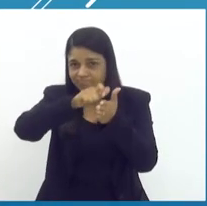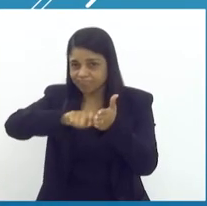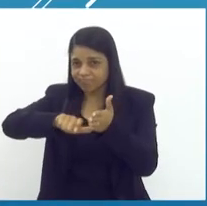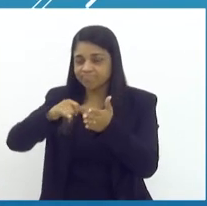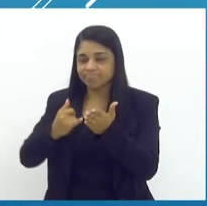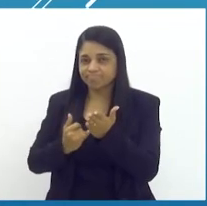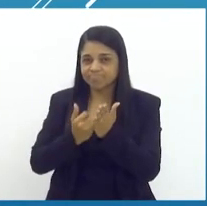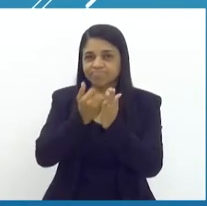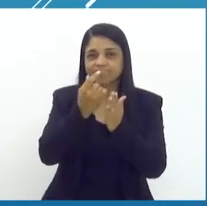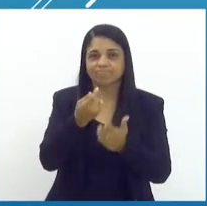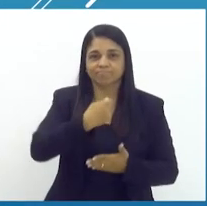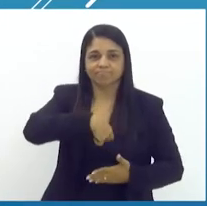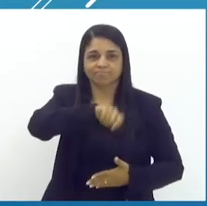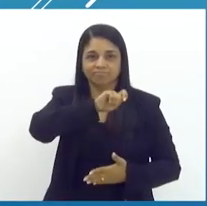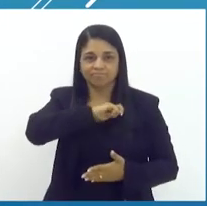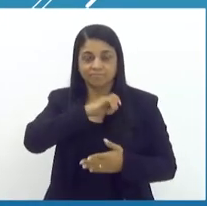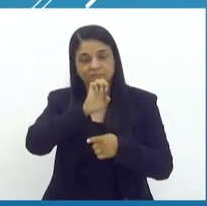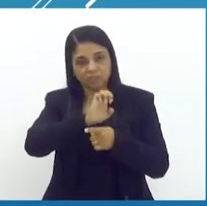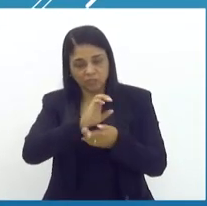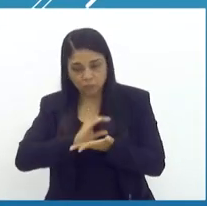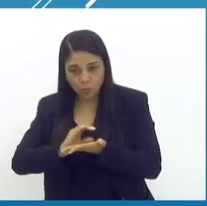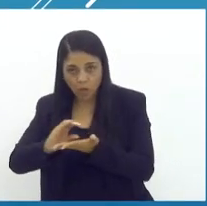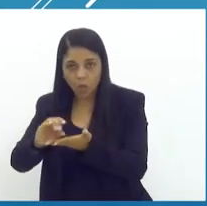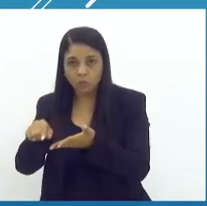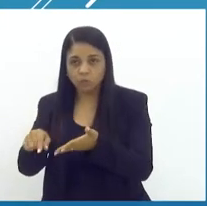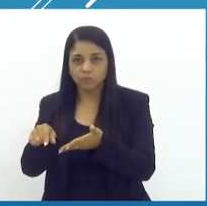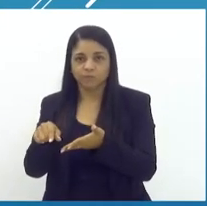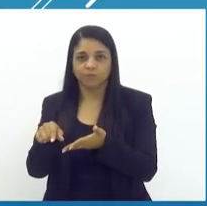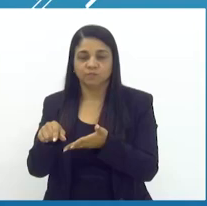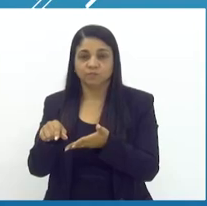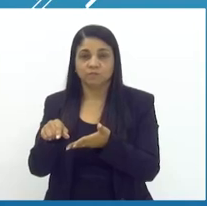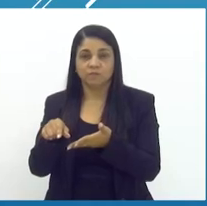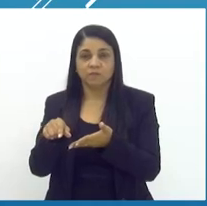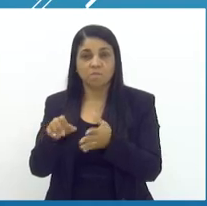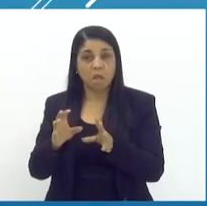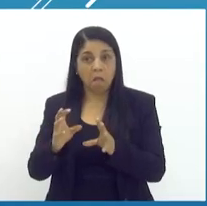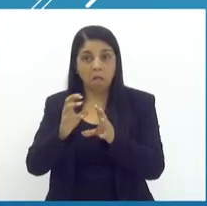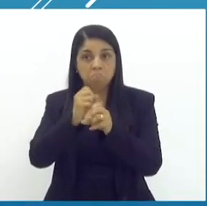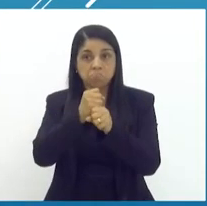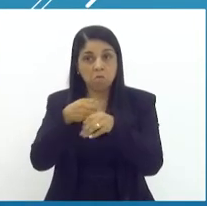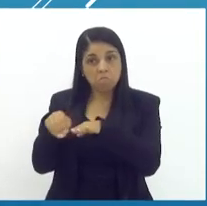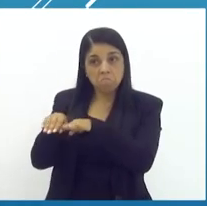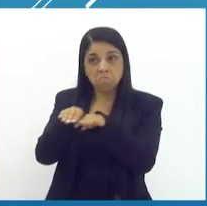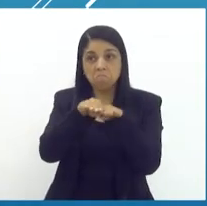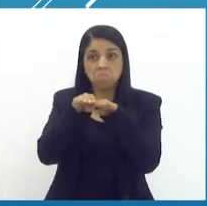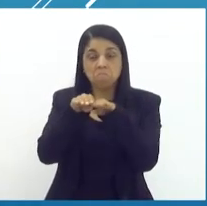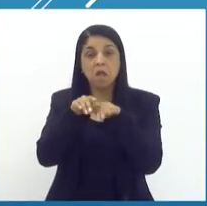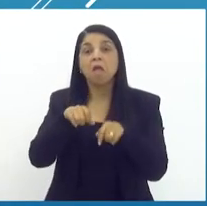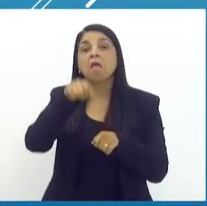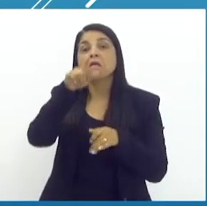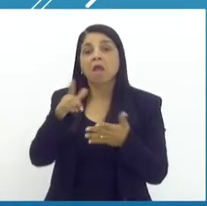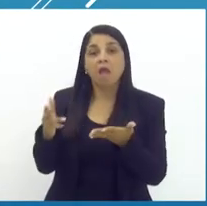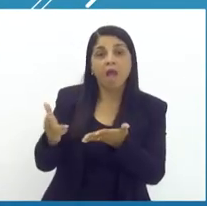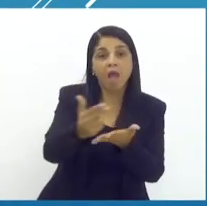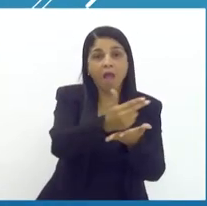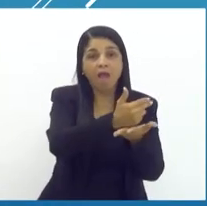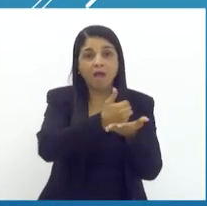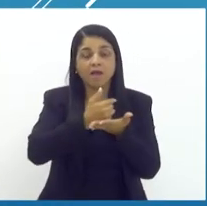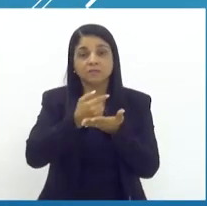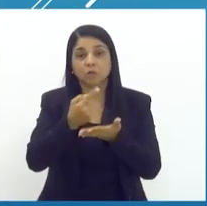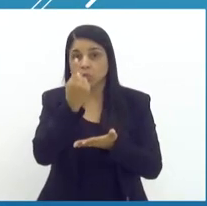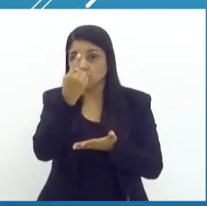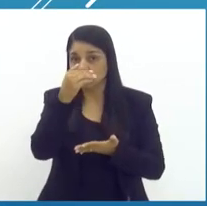tributo estadual mas a composta composição paritária quem é recado 17